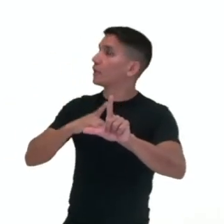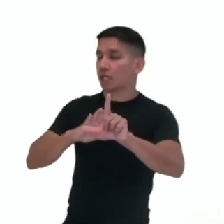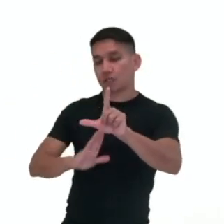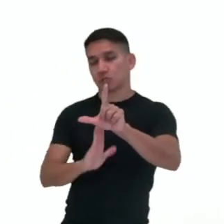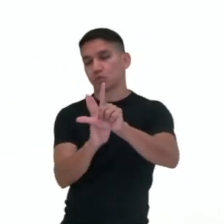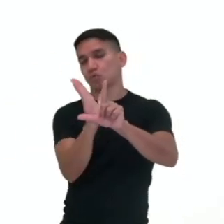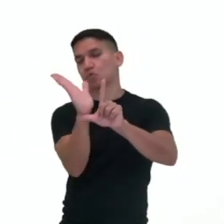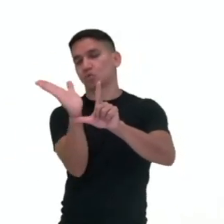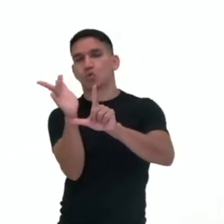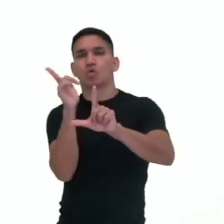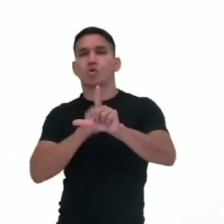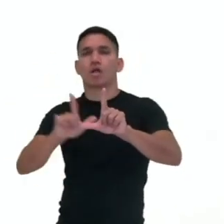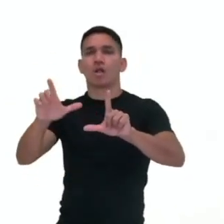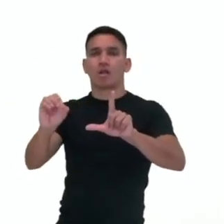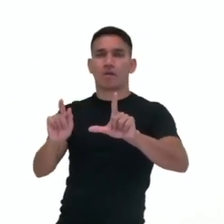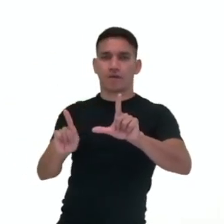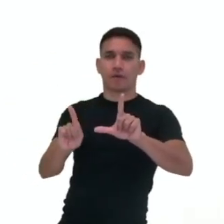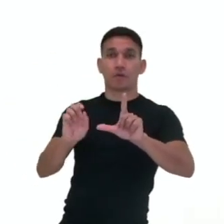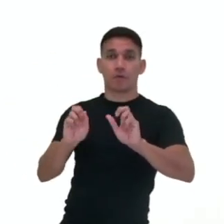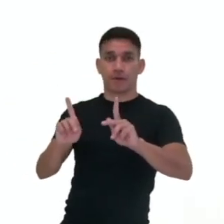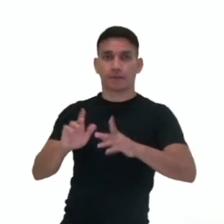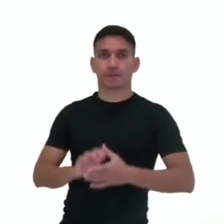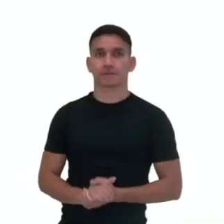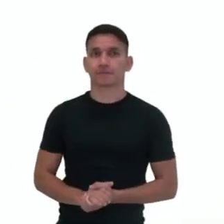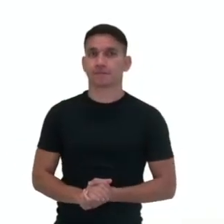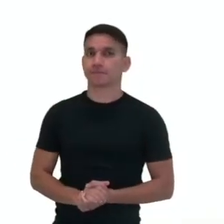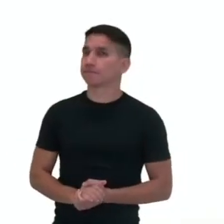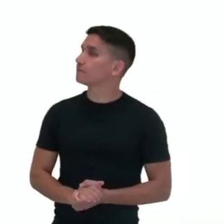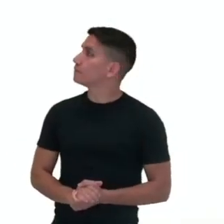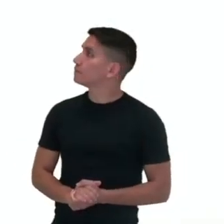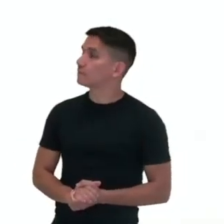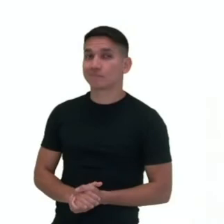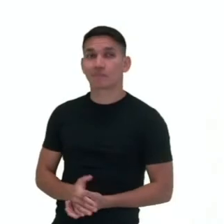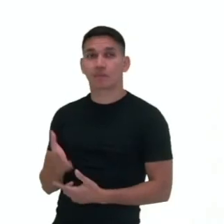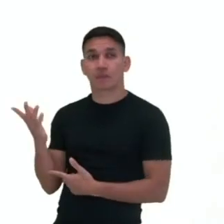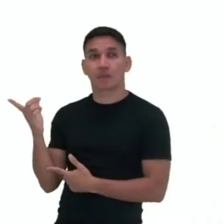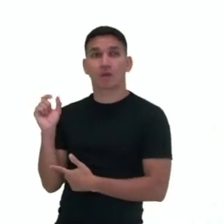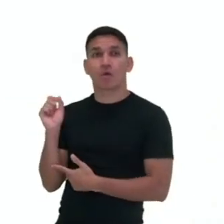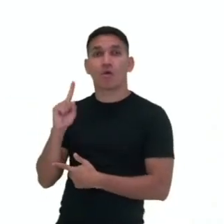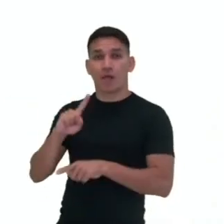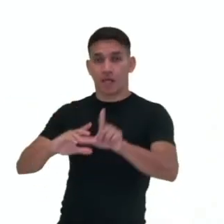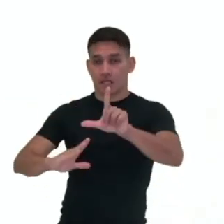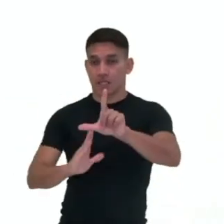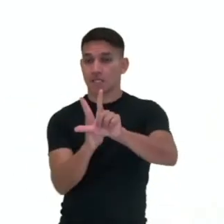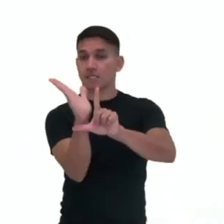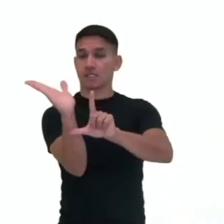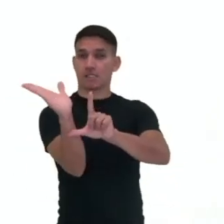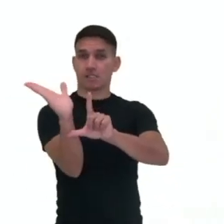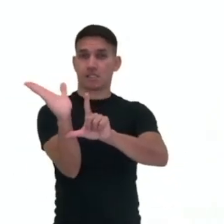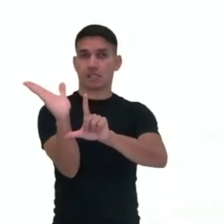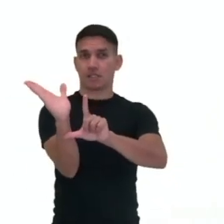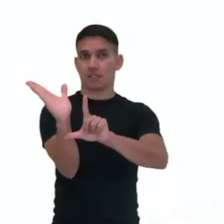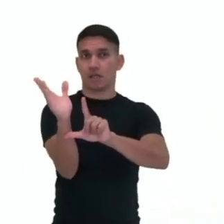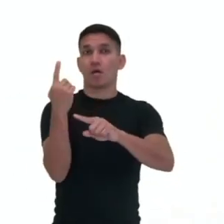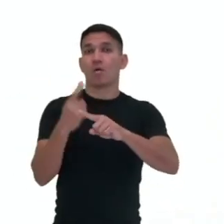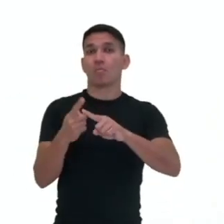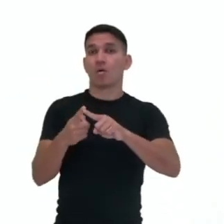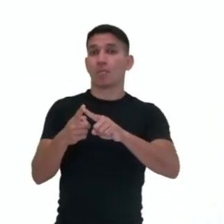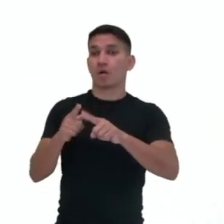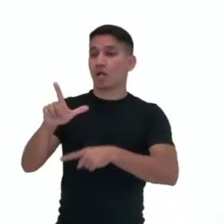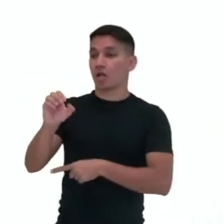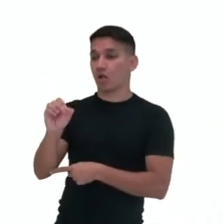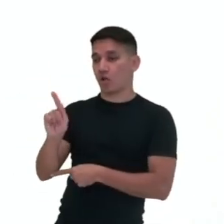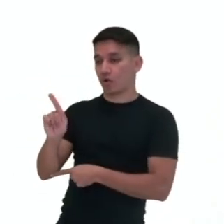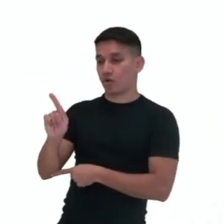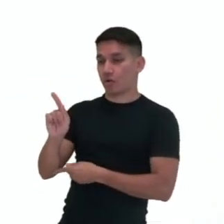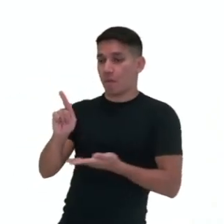curva logarítmica, ok? Nesse caso, crescente, porque a minha base é maior do